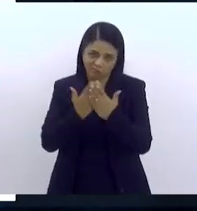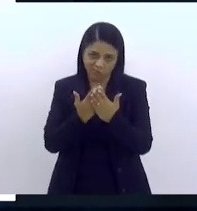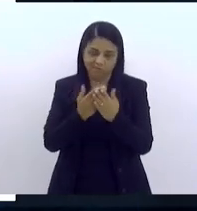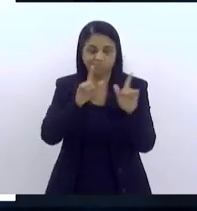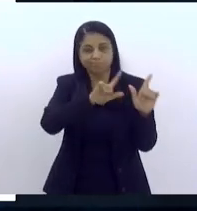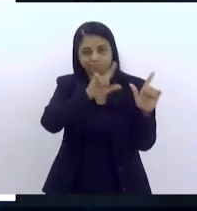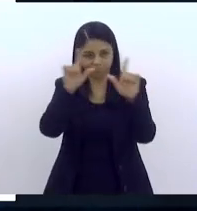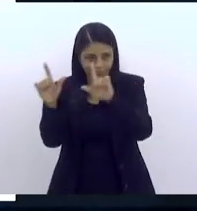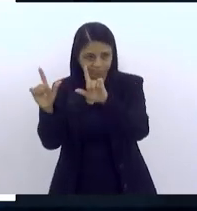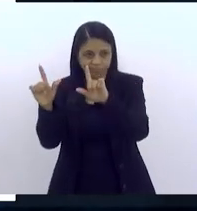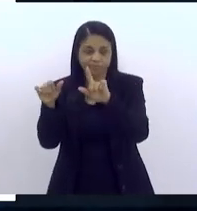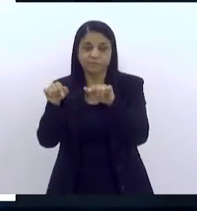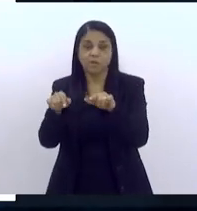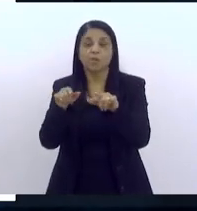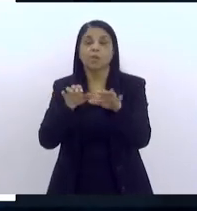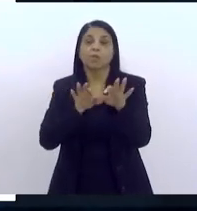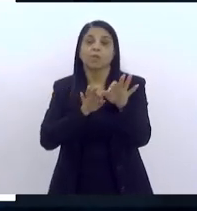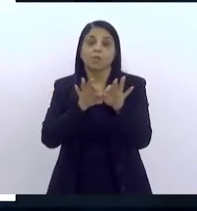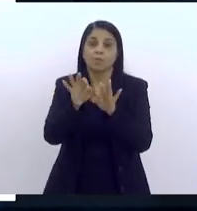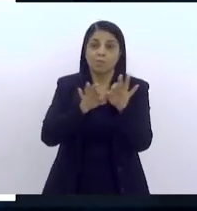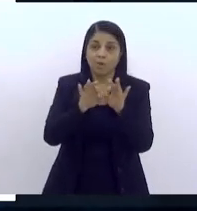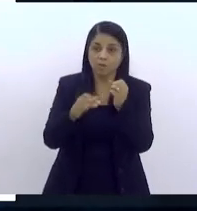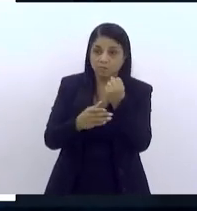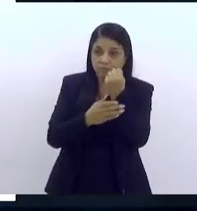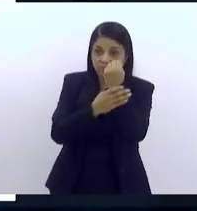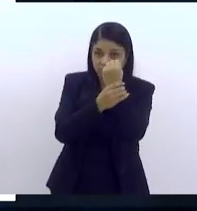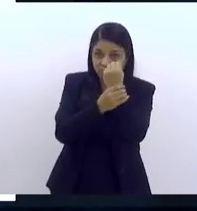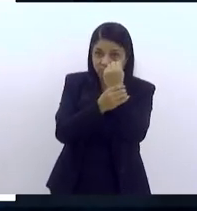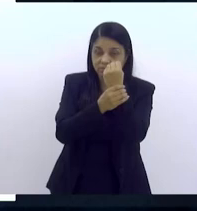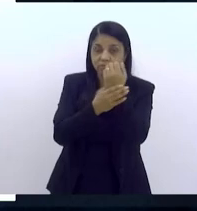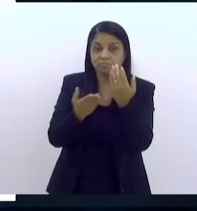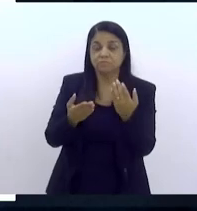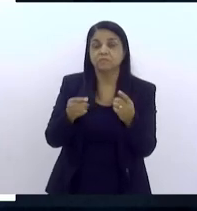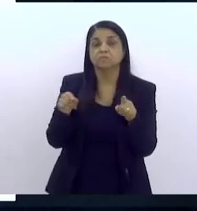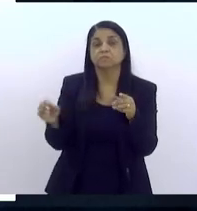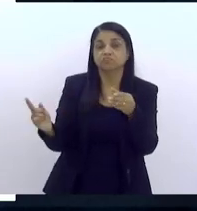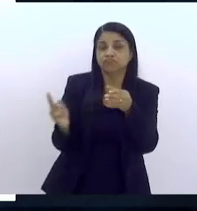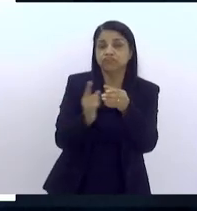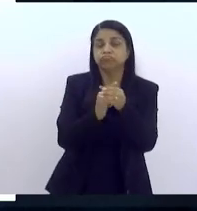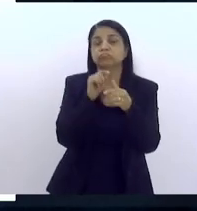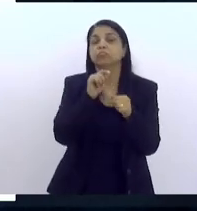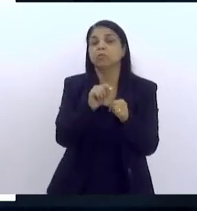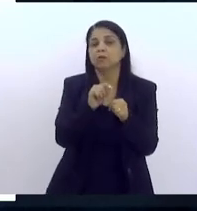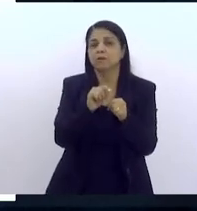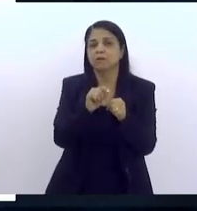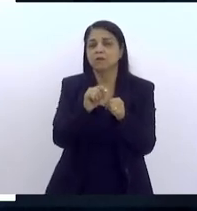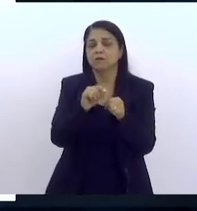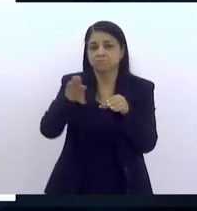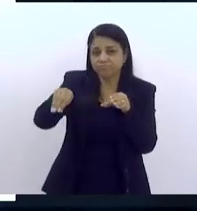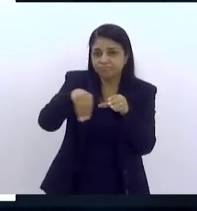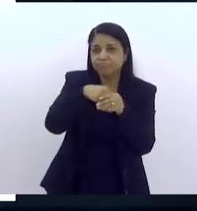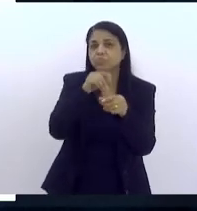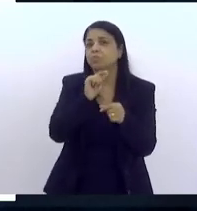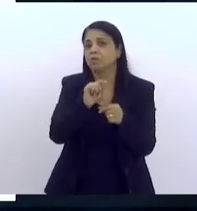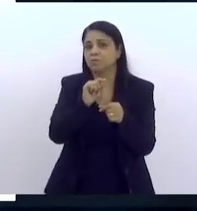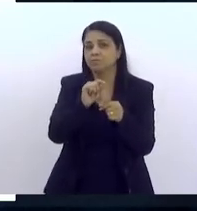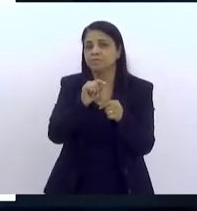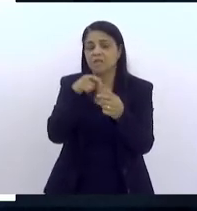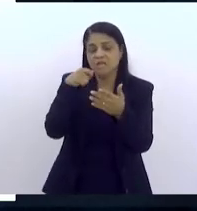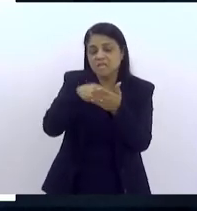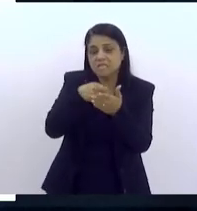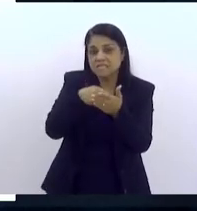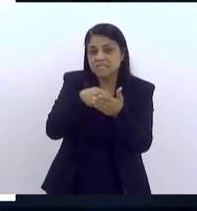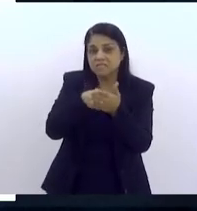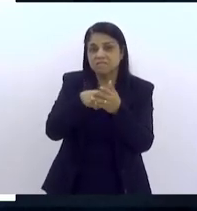E aí com esse plano de segurança então ele inclui essa análise da infraestrutura e a exigência de que sejam